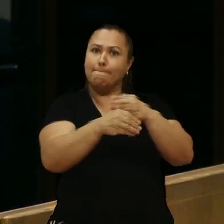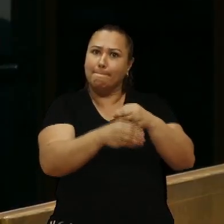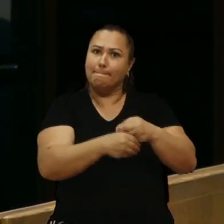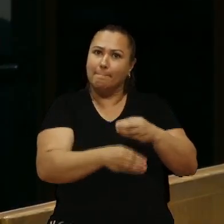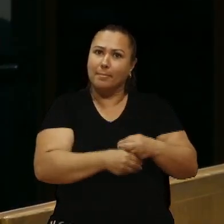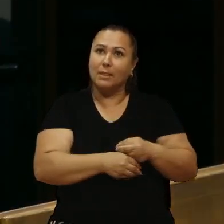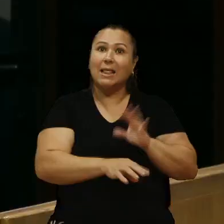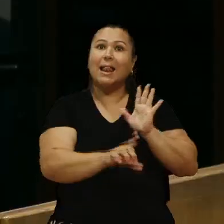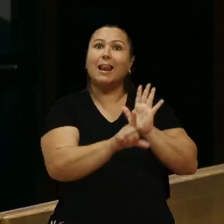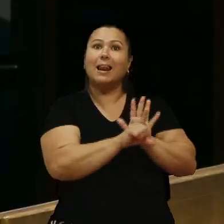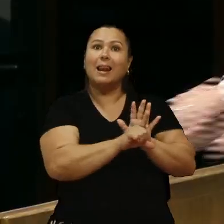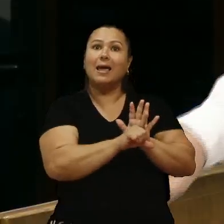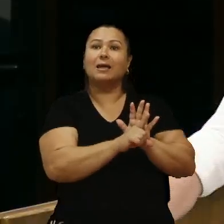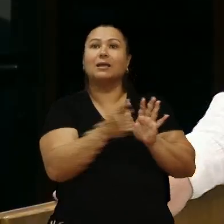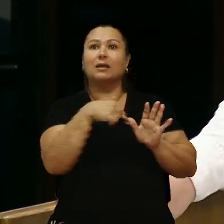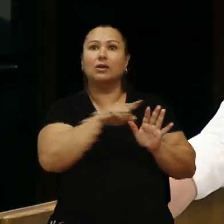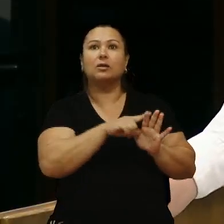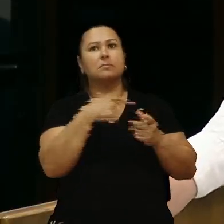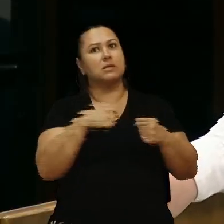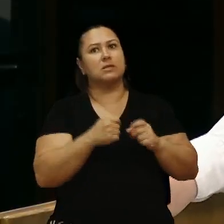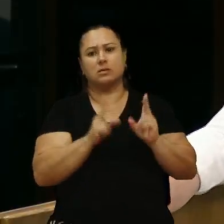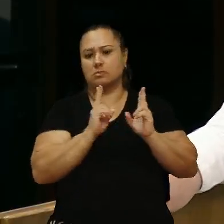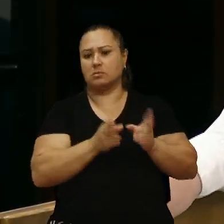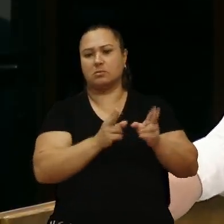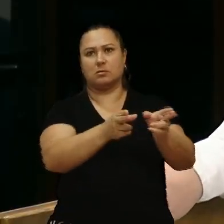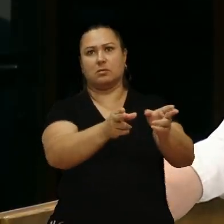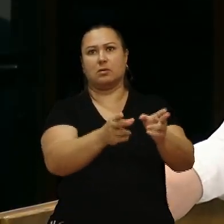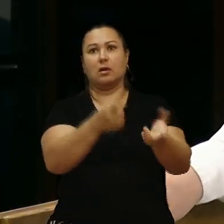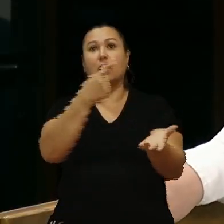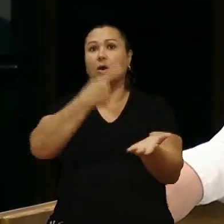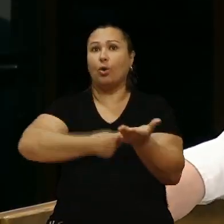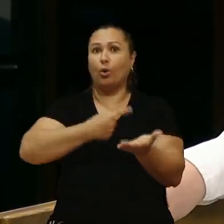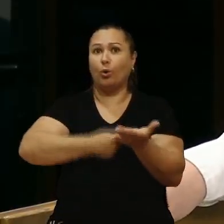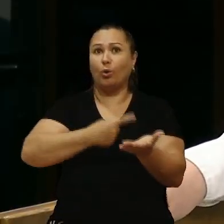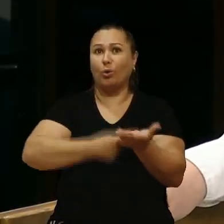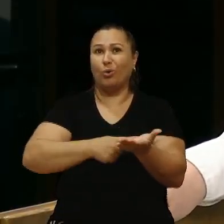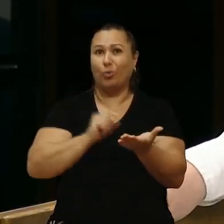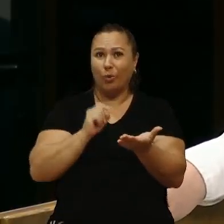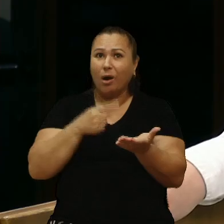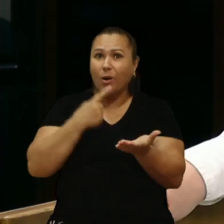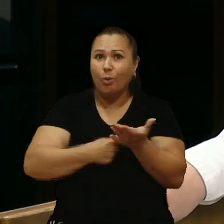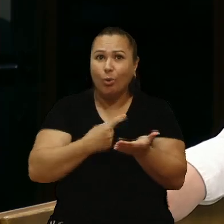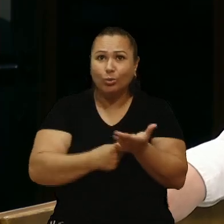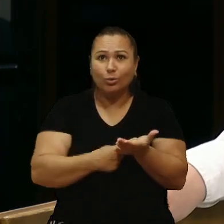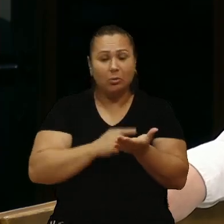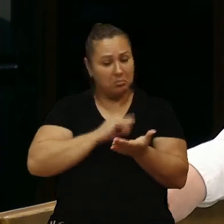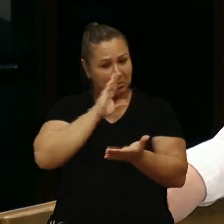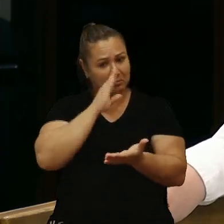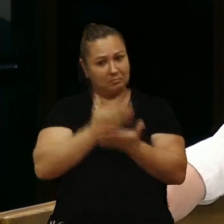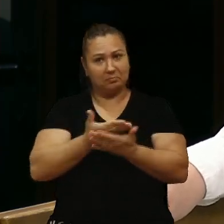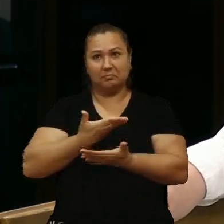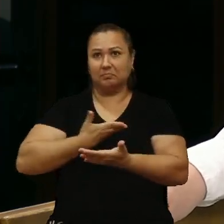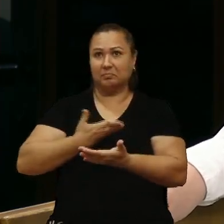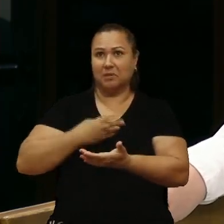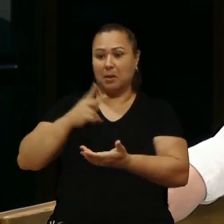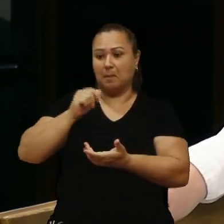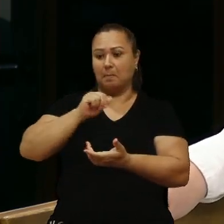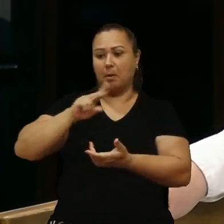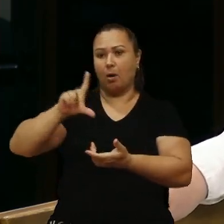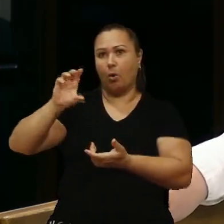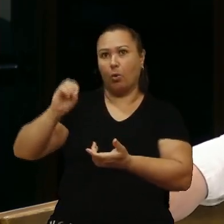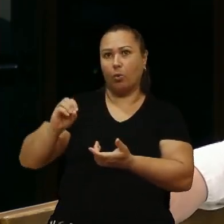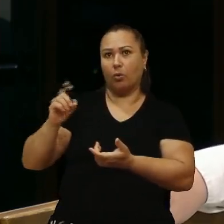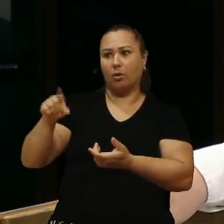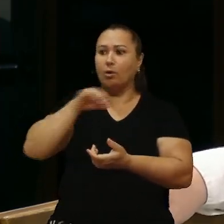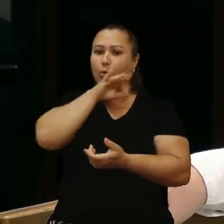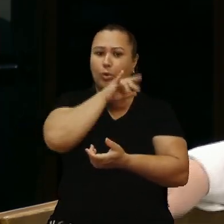a lei do jeito que nós entendemos que ela tem que ser. E acordo se faz, como eu aprendi com o meu grande amigo Paulo Spagnoli, quando está ruim